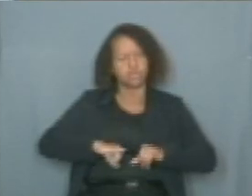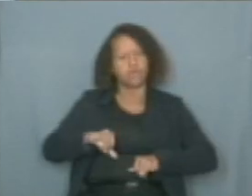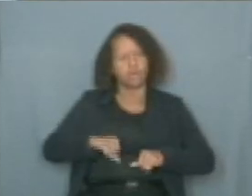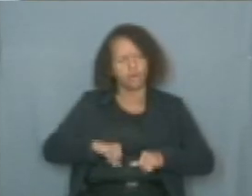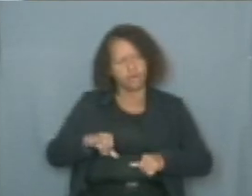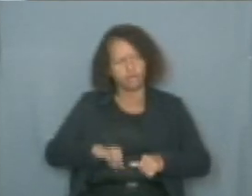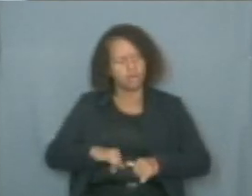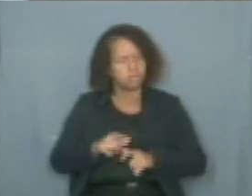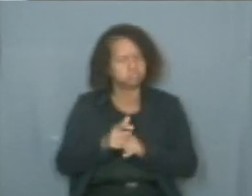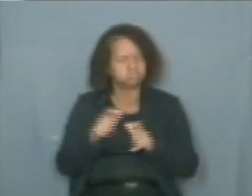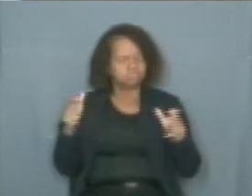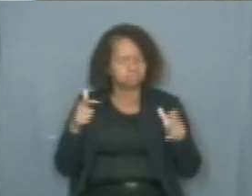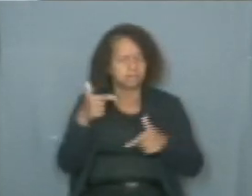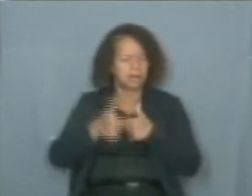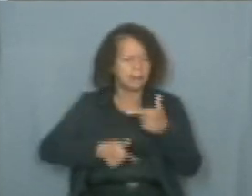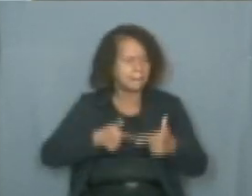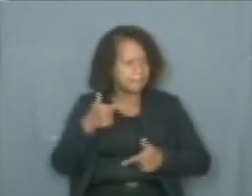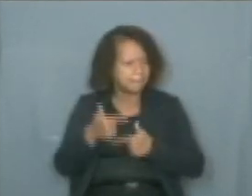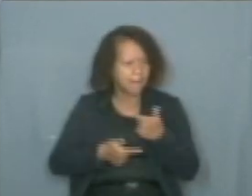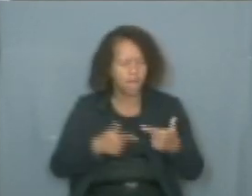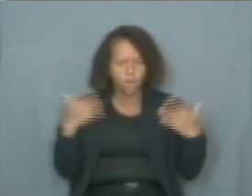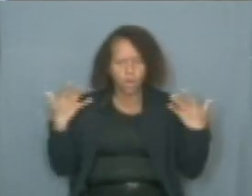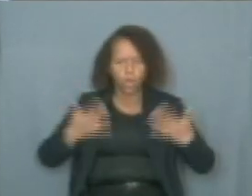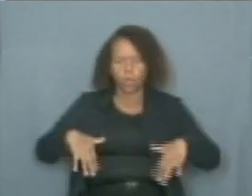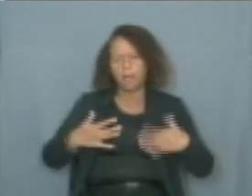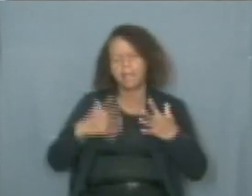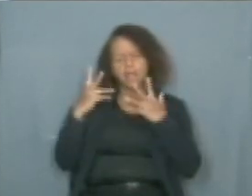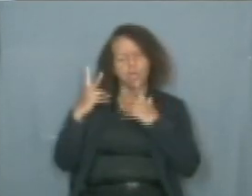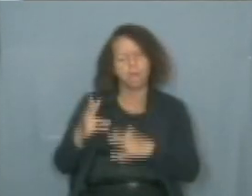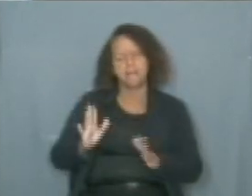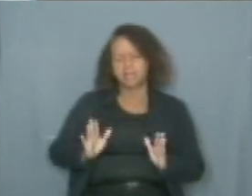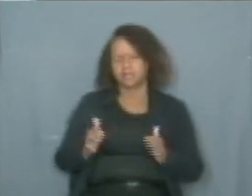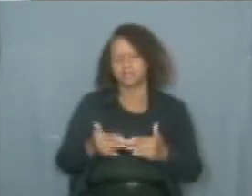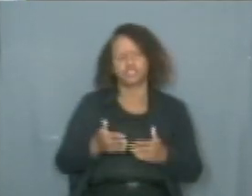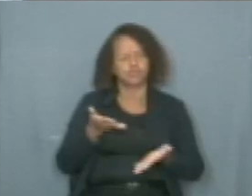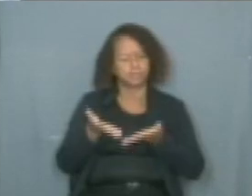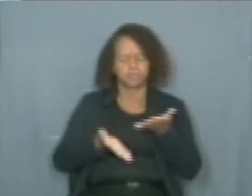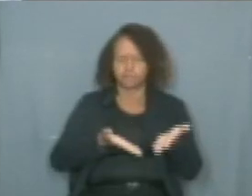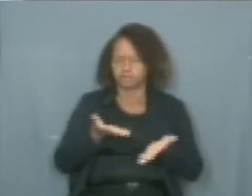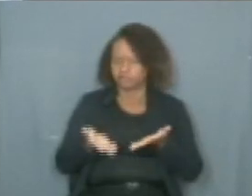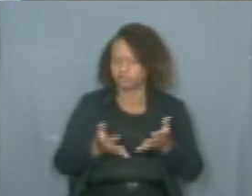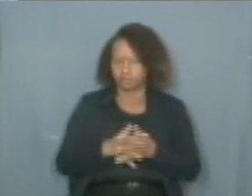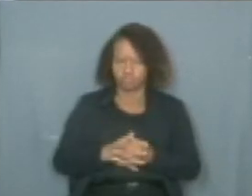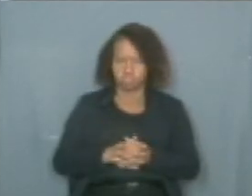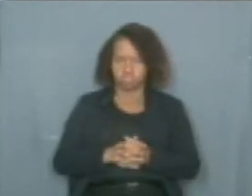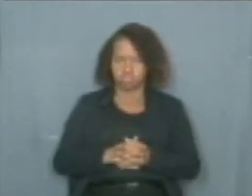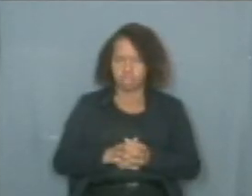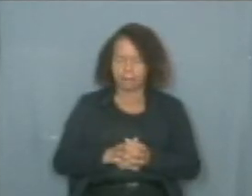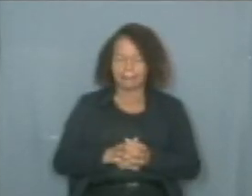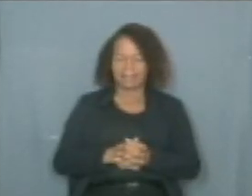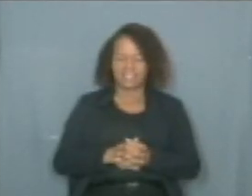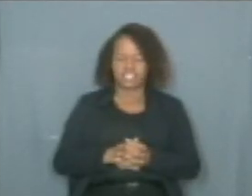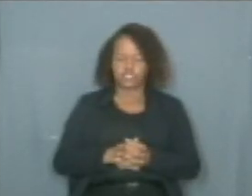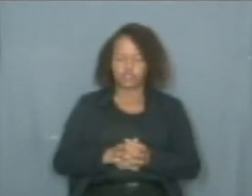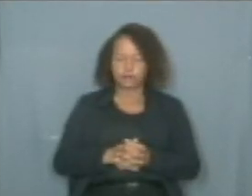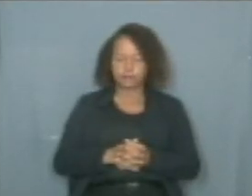com sobrecarga, da mesma maneira como a pessoa autista que está sendo atendida.